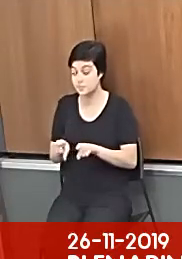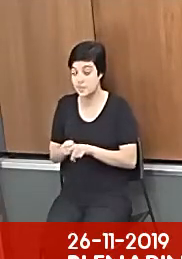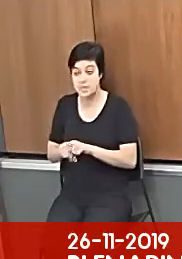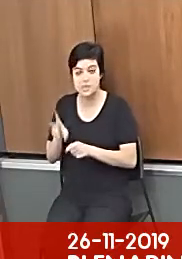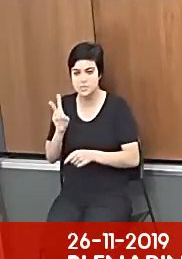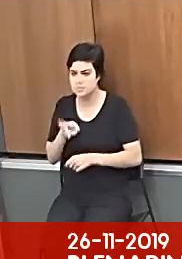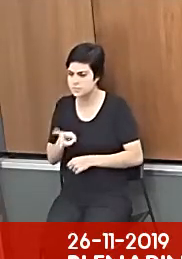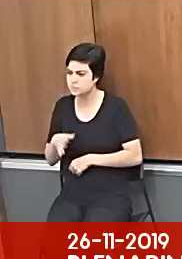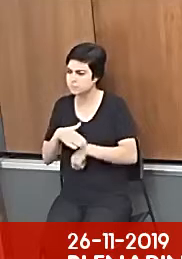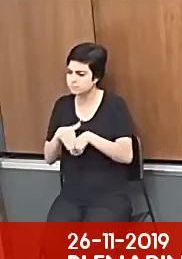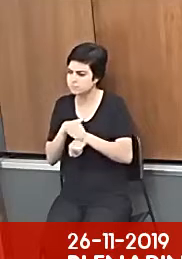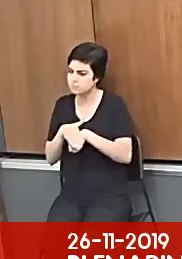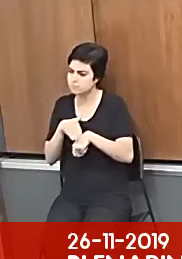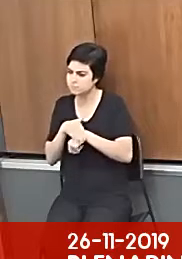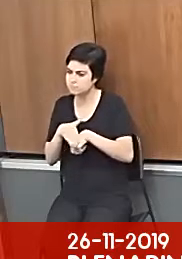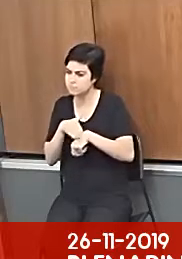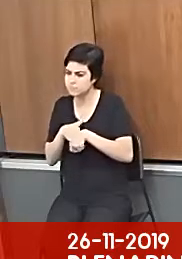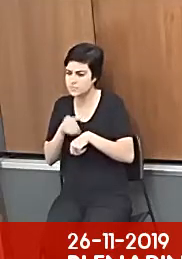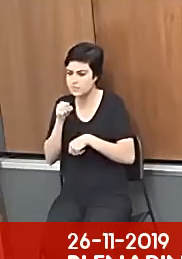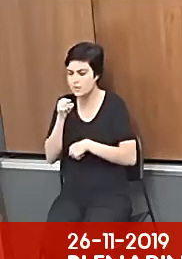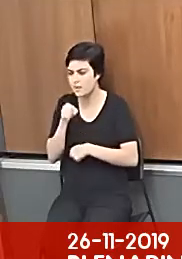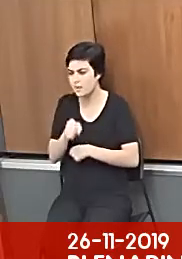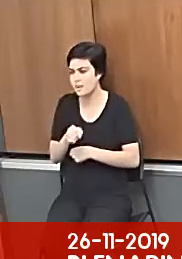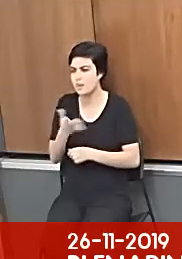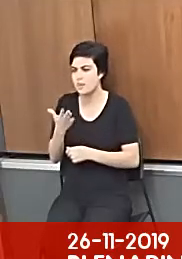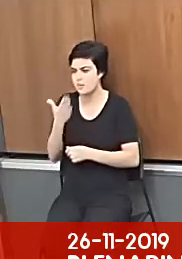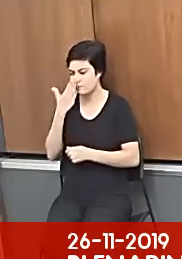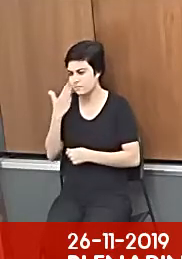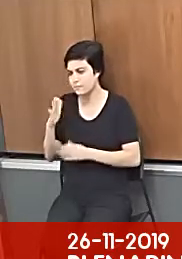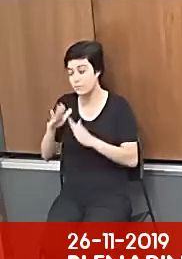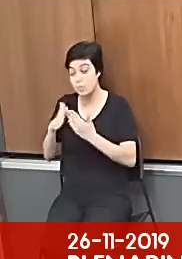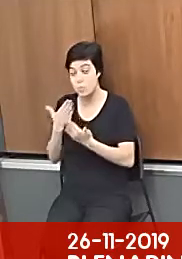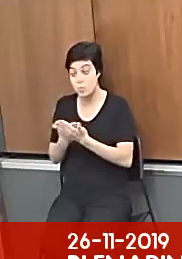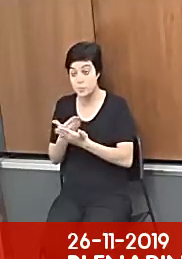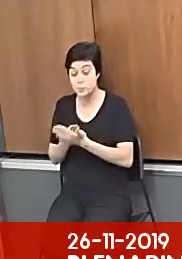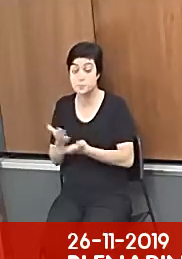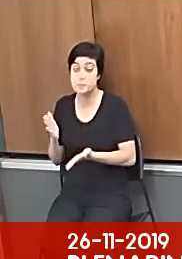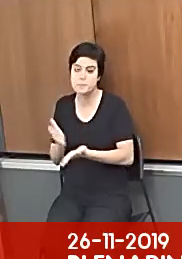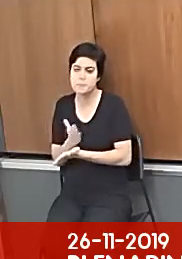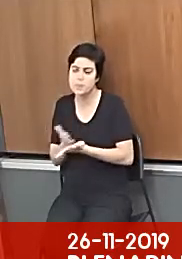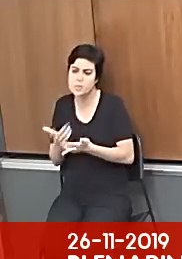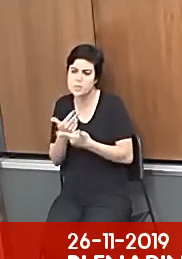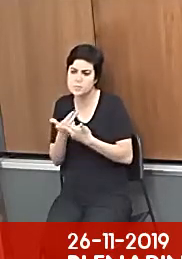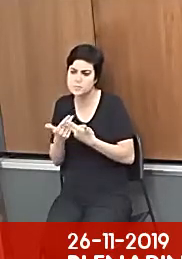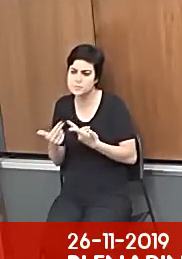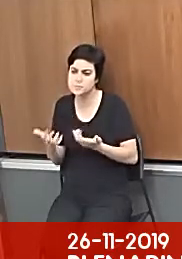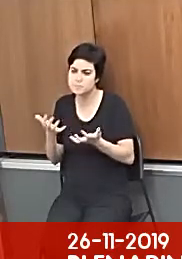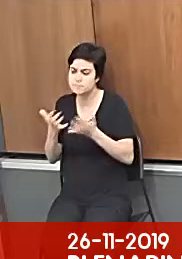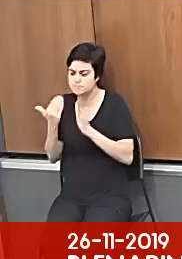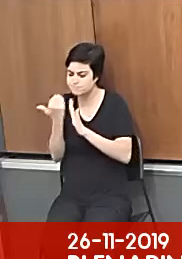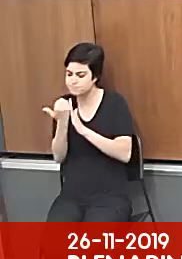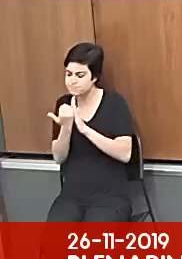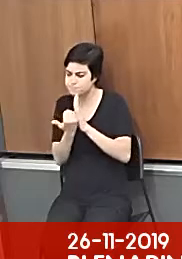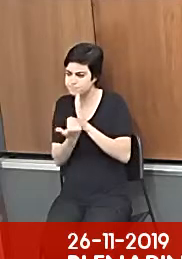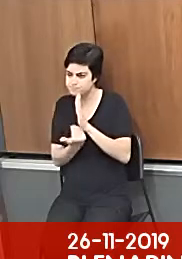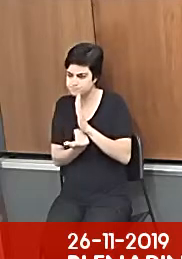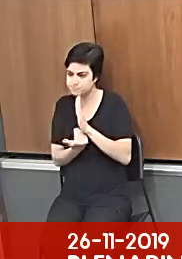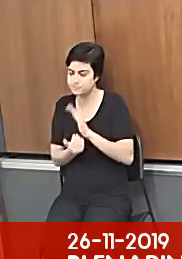A gente sempre interage ali na porta, na escola. Algumas questões que eu gostaria de colocar aqui